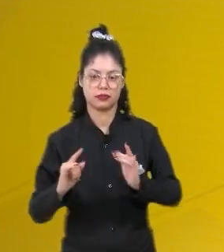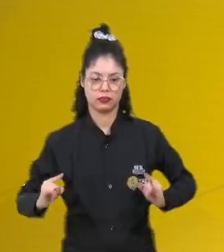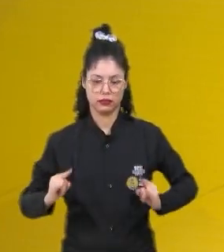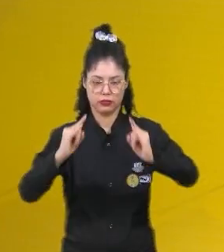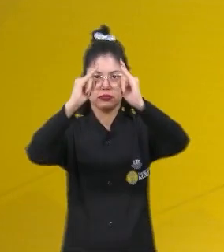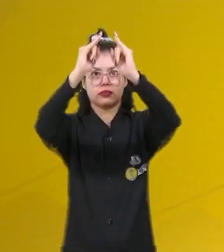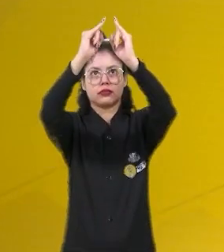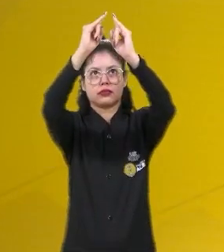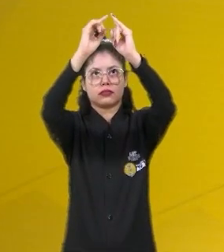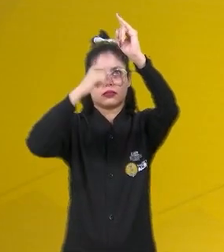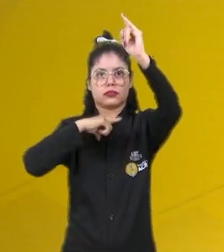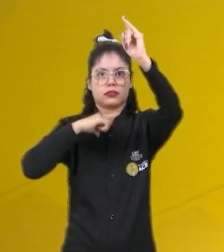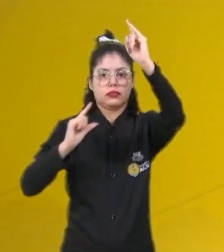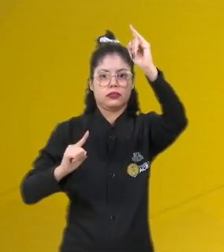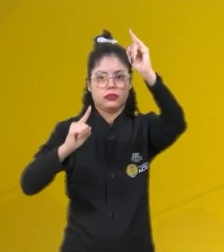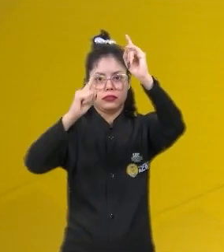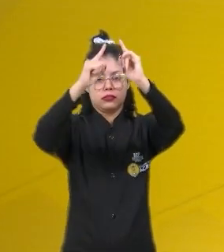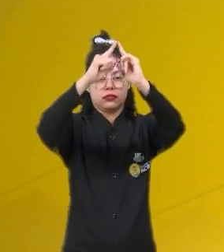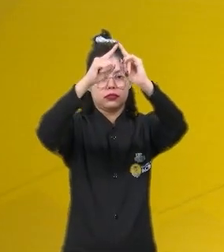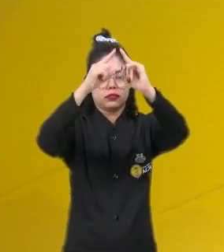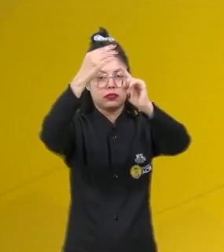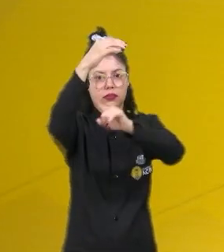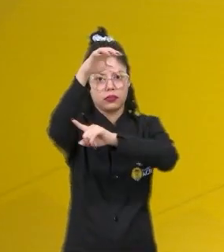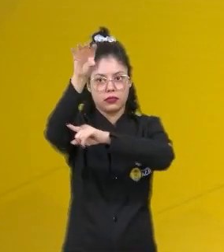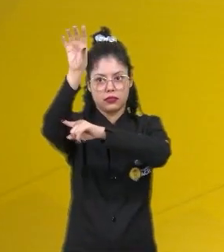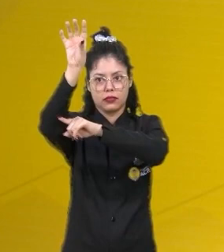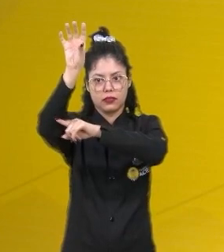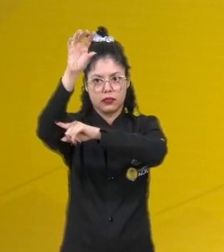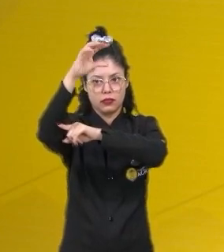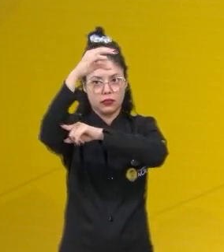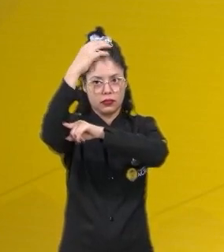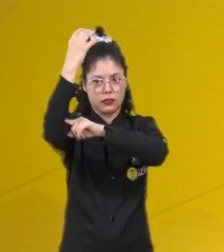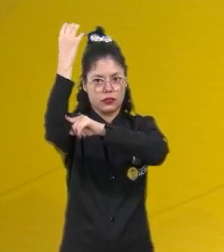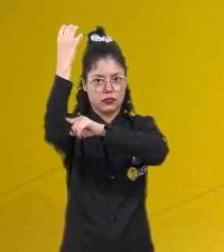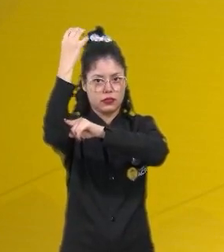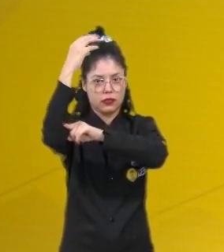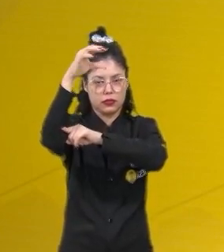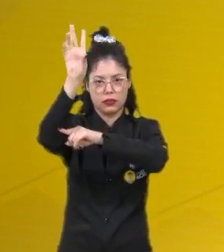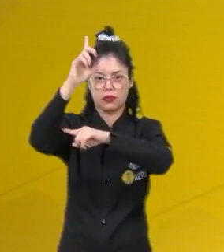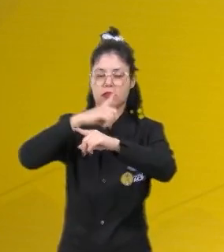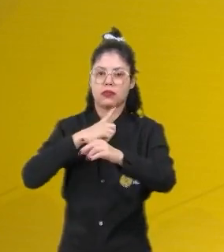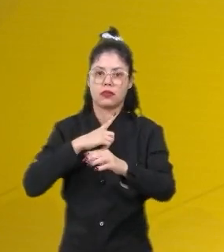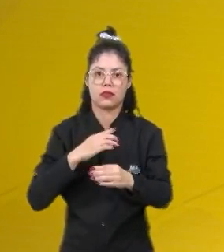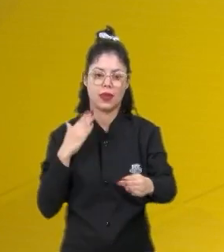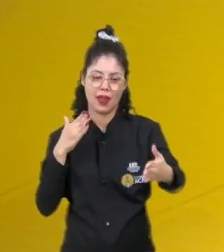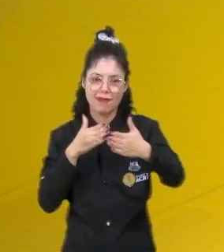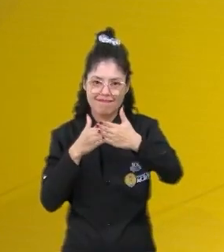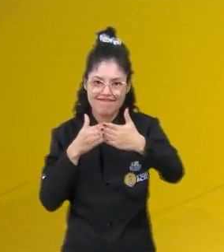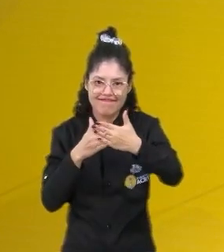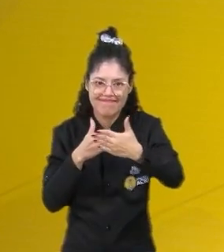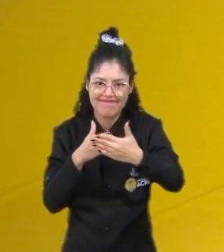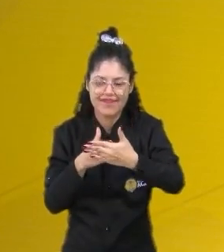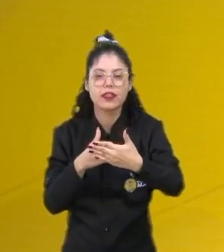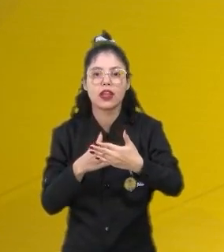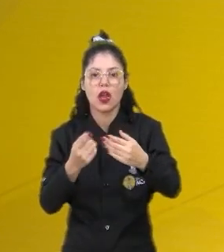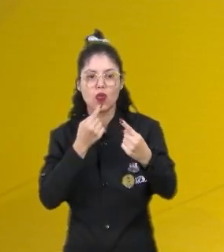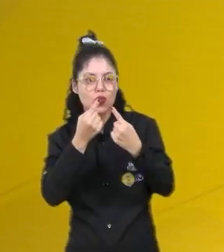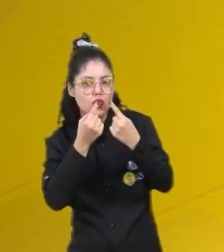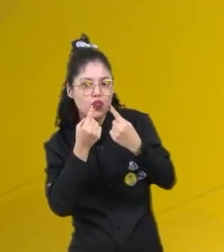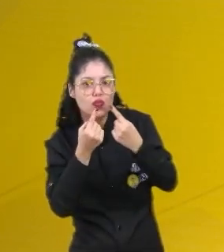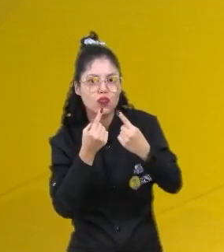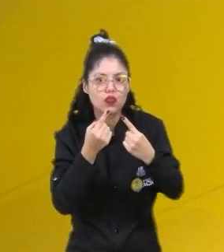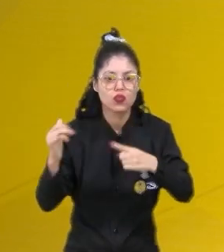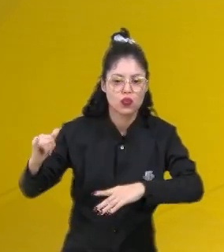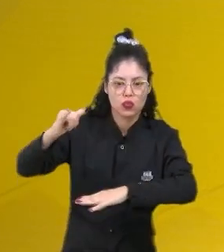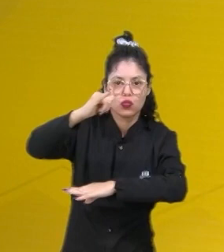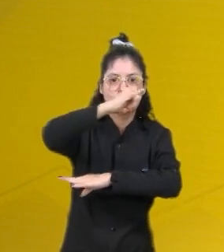rádio controle da via aérea com o piloto. Por quê? Isso pode causar interferência na comunicação entre eles. Essa interferência